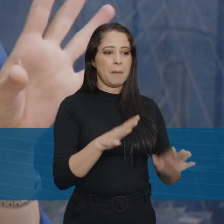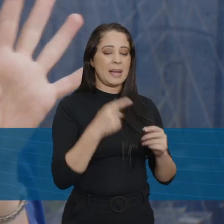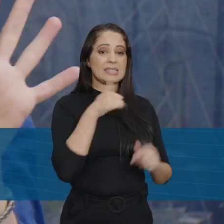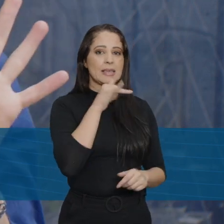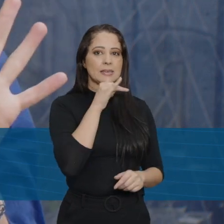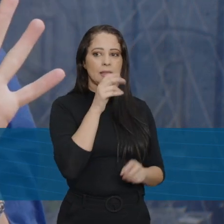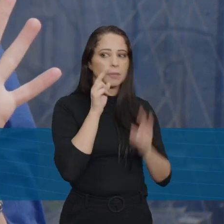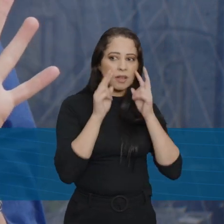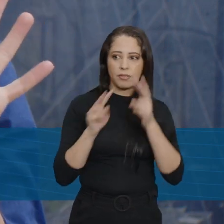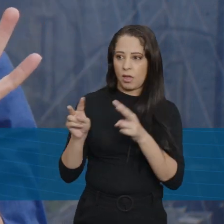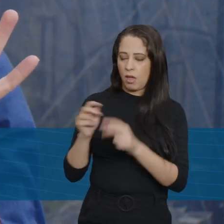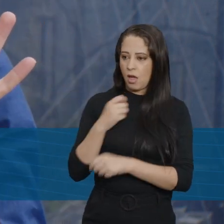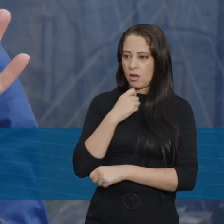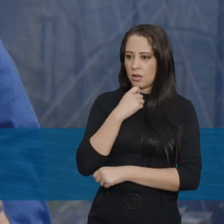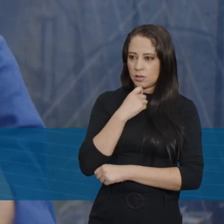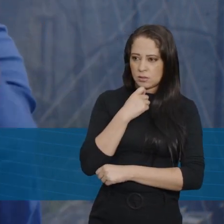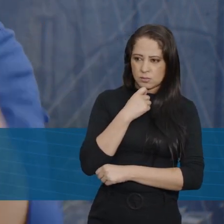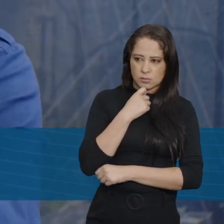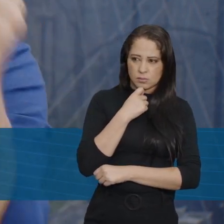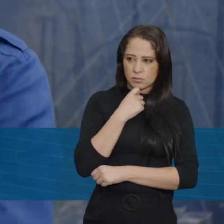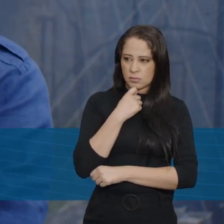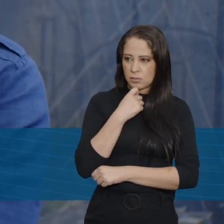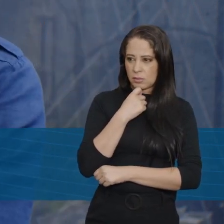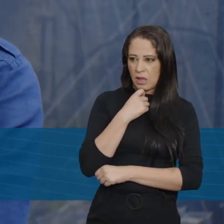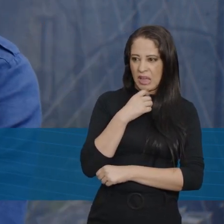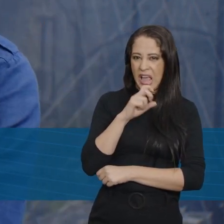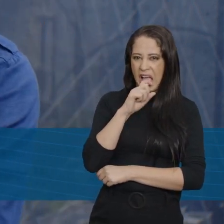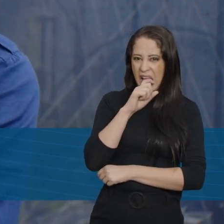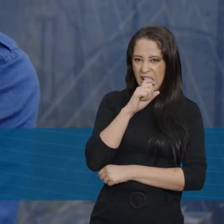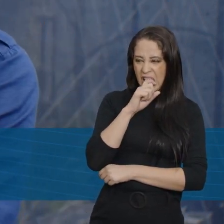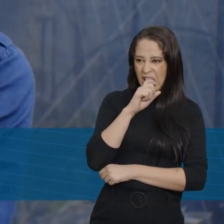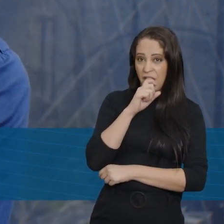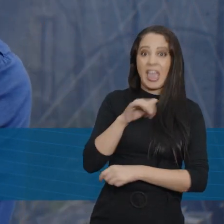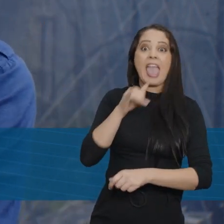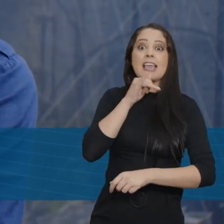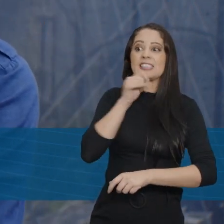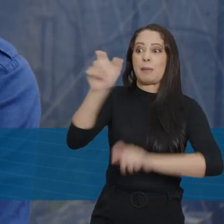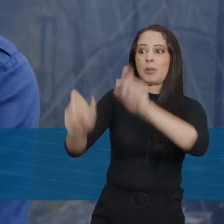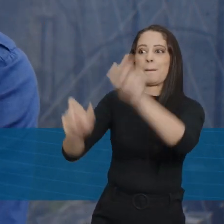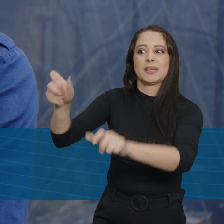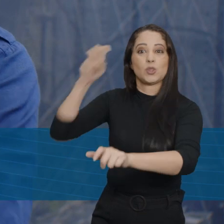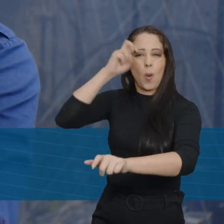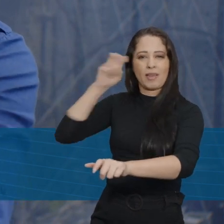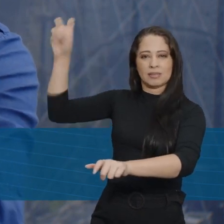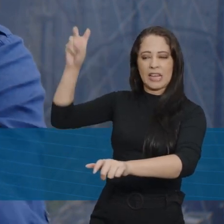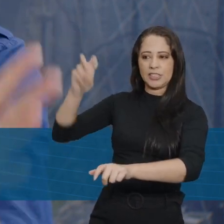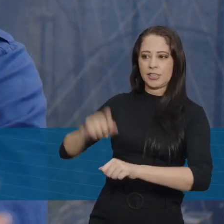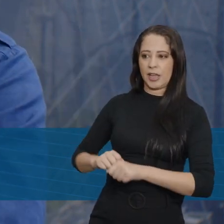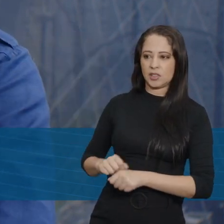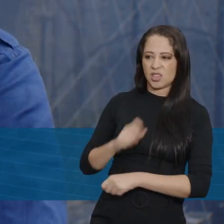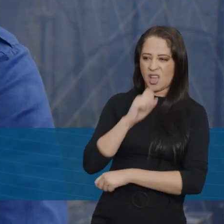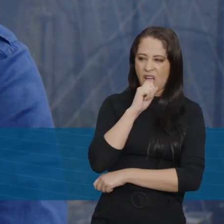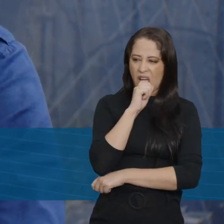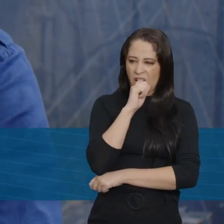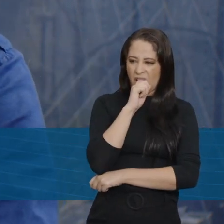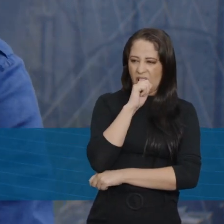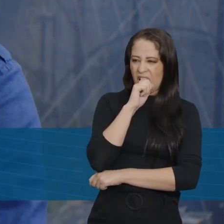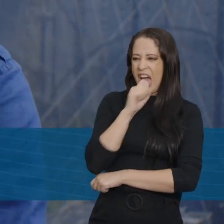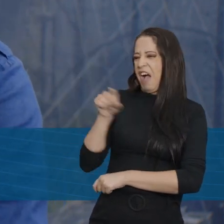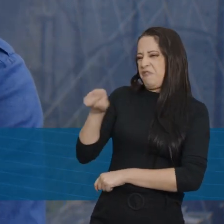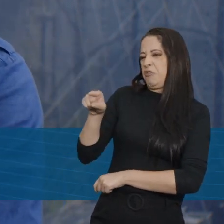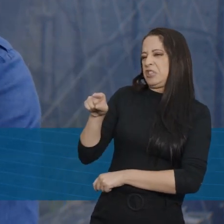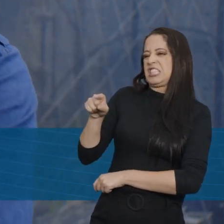que ela olha nos outros que têm qualidade, ela tenta minar. Então, por exemplo, os nerds, né? Sempre foram alvo de